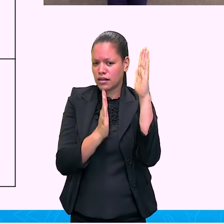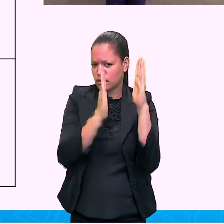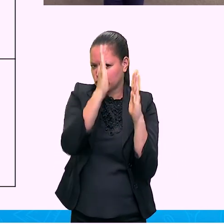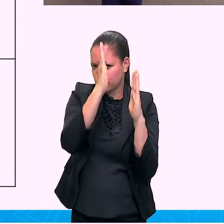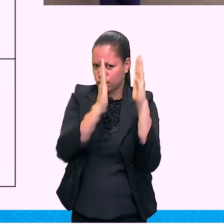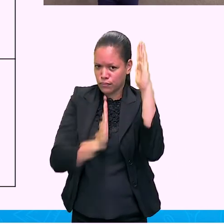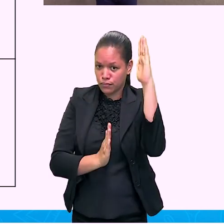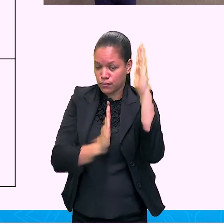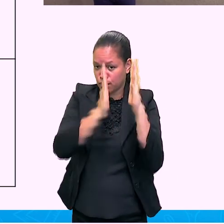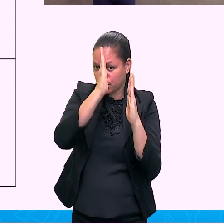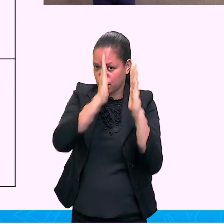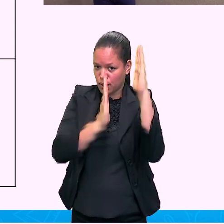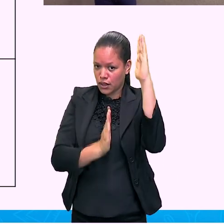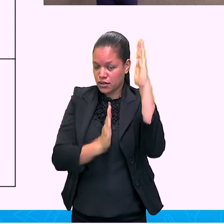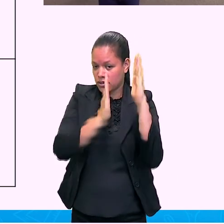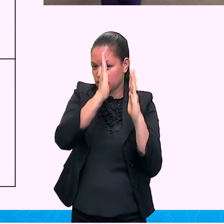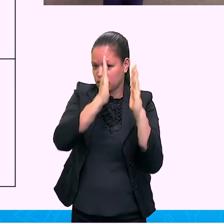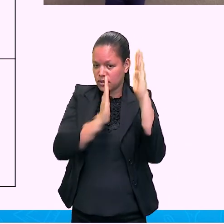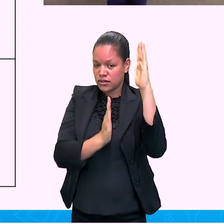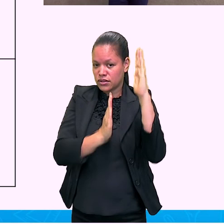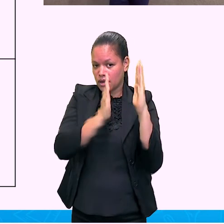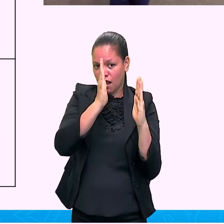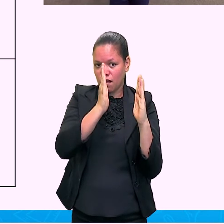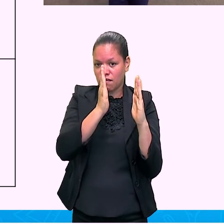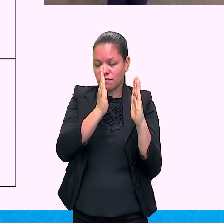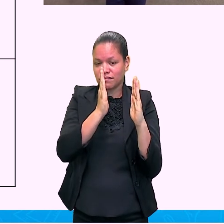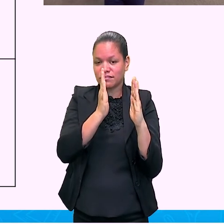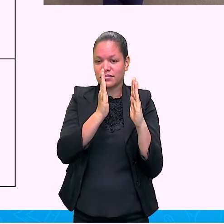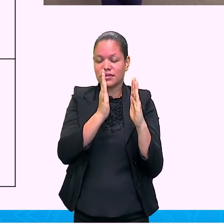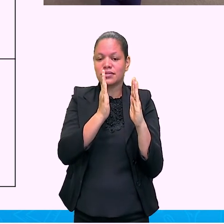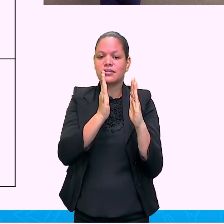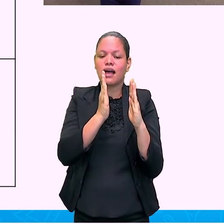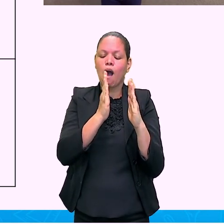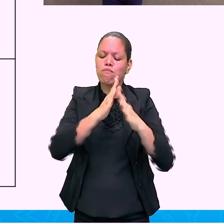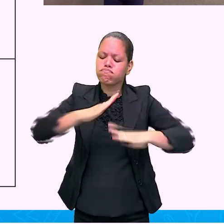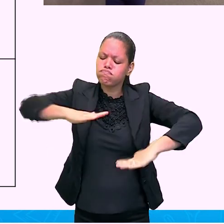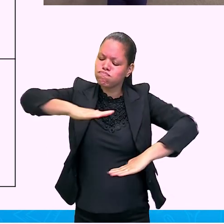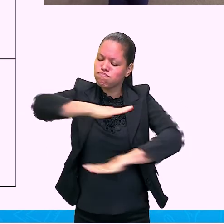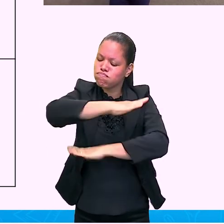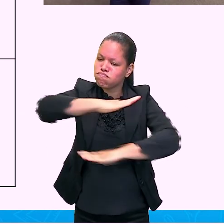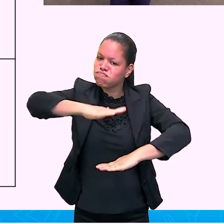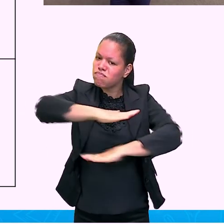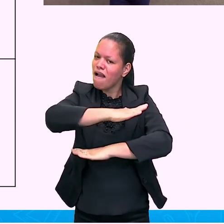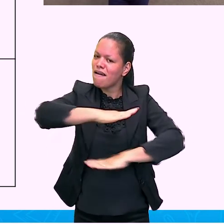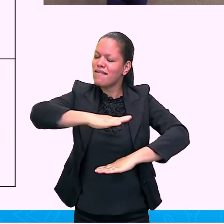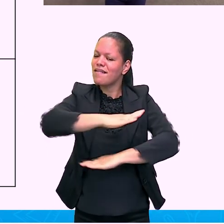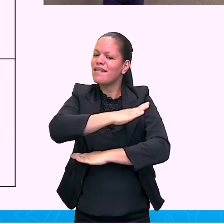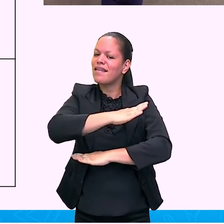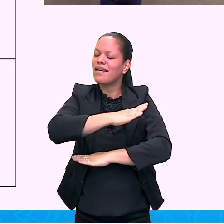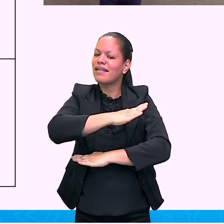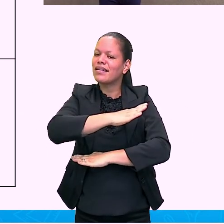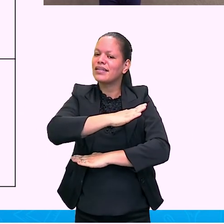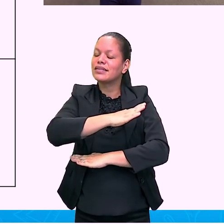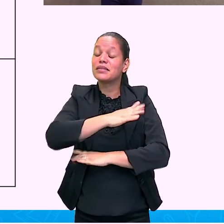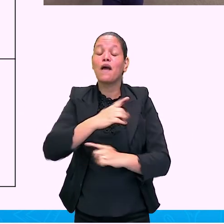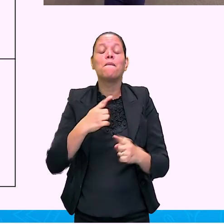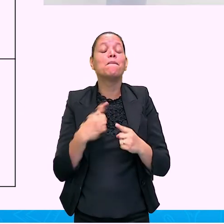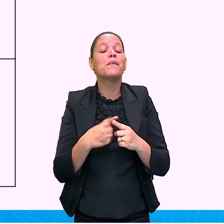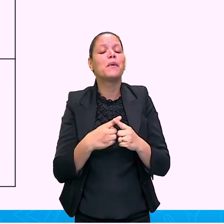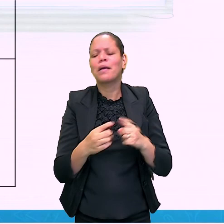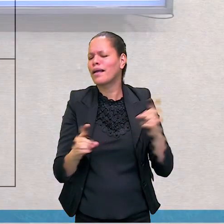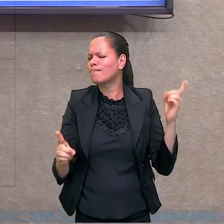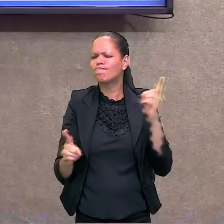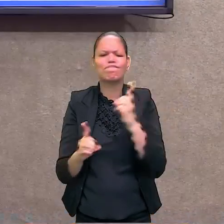são paralelas, pois elas estão uma do lado da outra, mas elas não se cruzam, não têm um